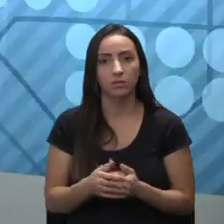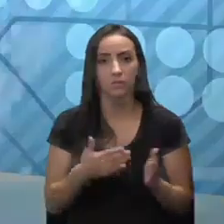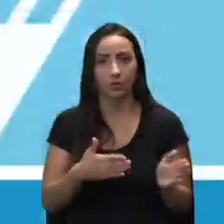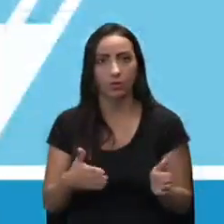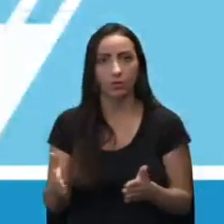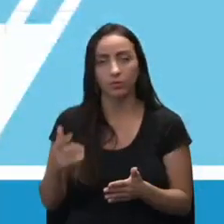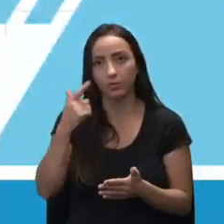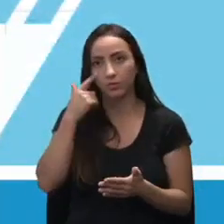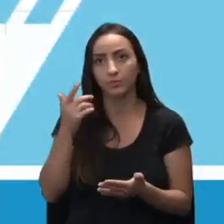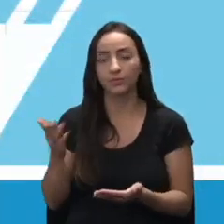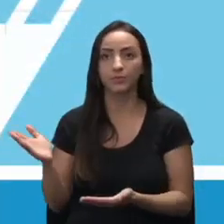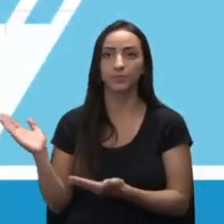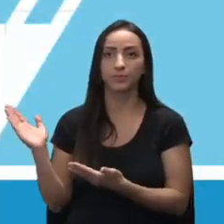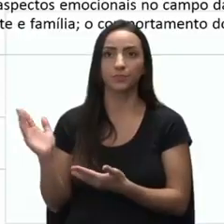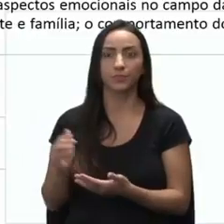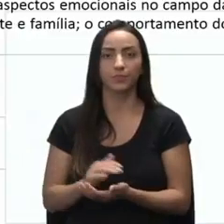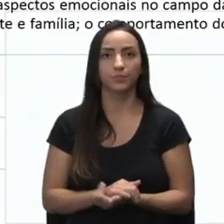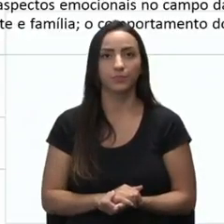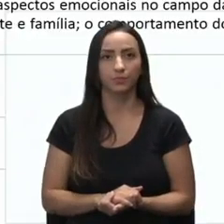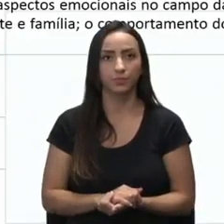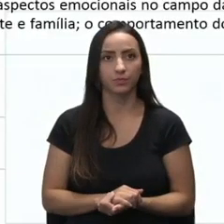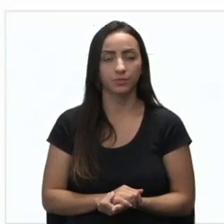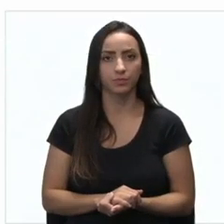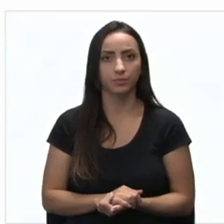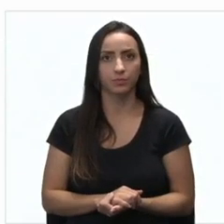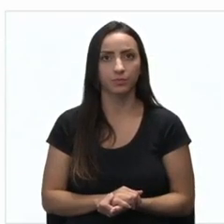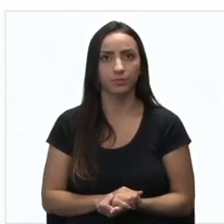no quadro comigo.